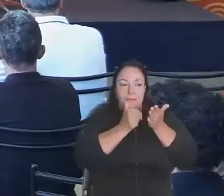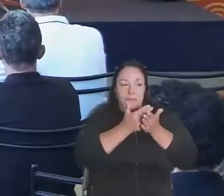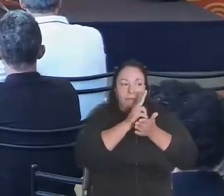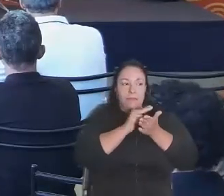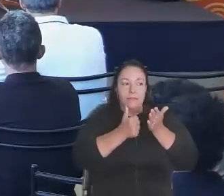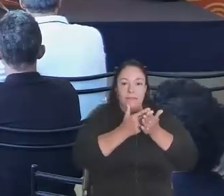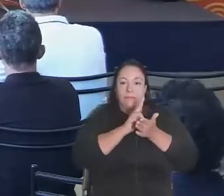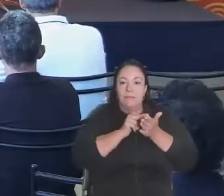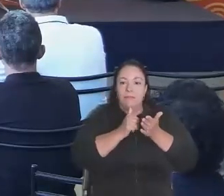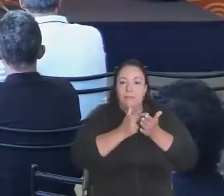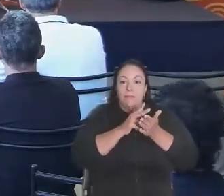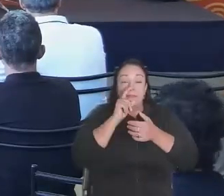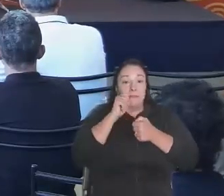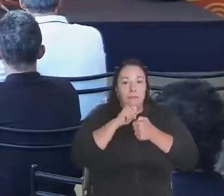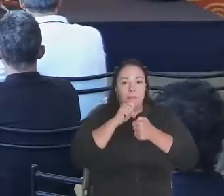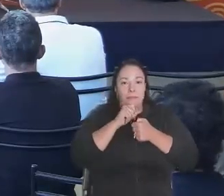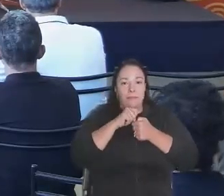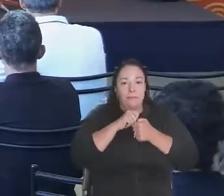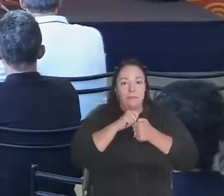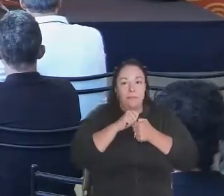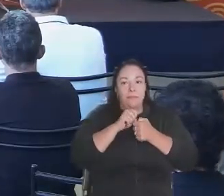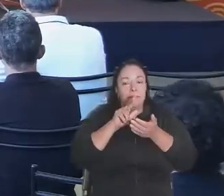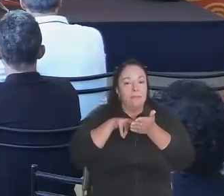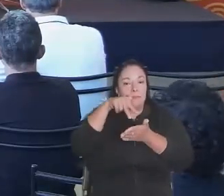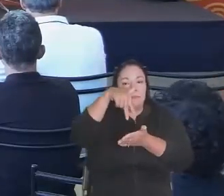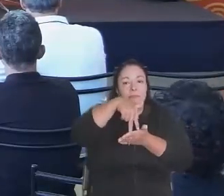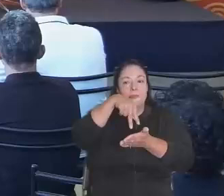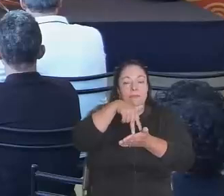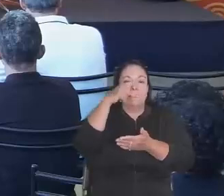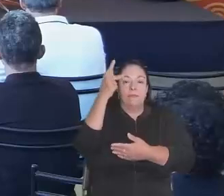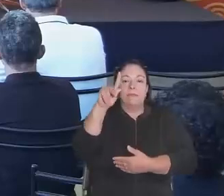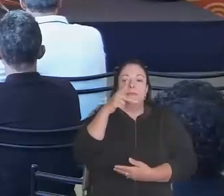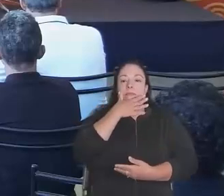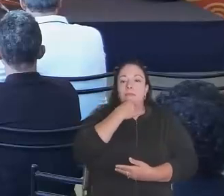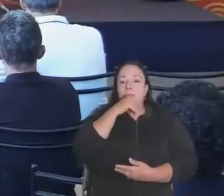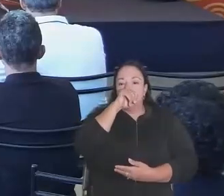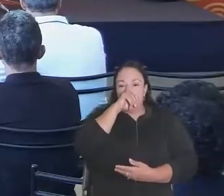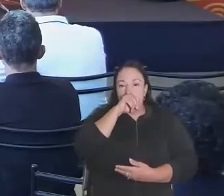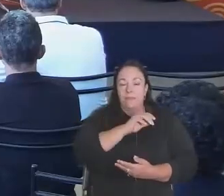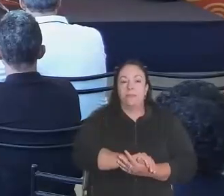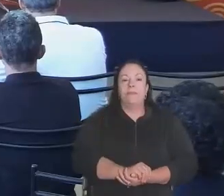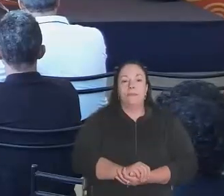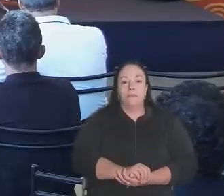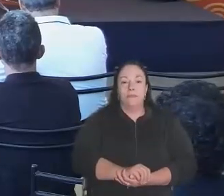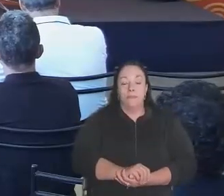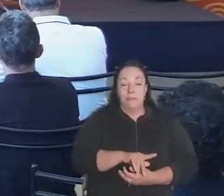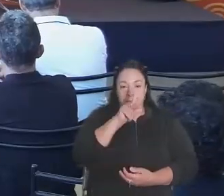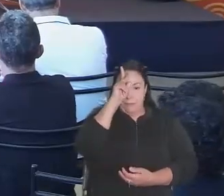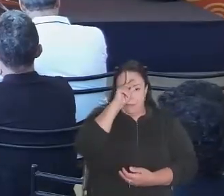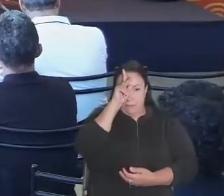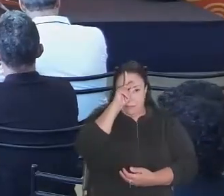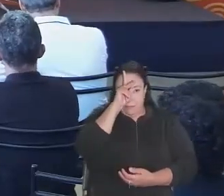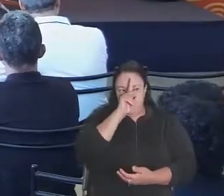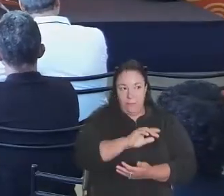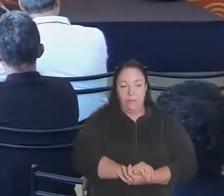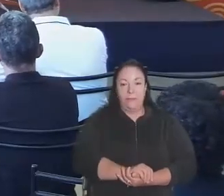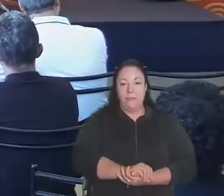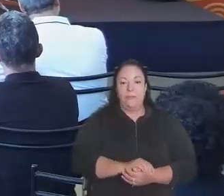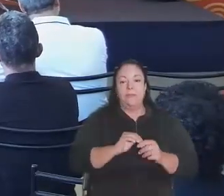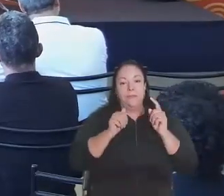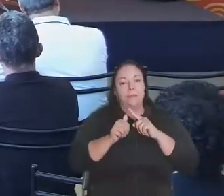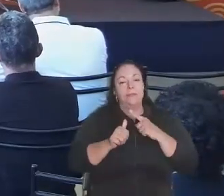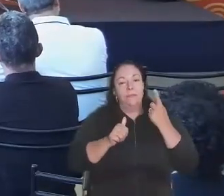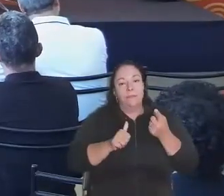das ilustrações eu fiz em homenagem ao seu pai. Eu achei tão linda a história, sabe, que a